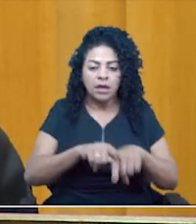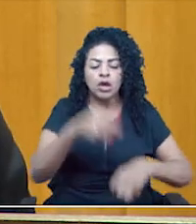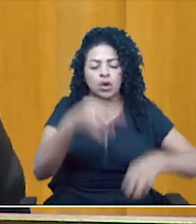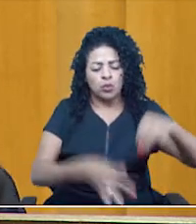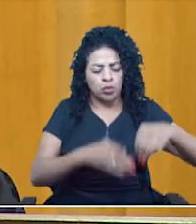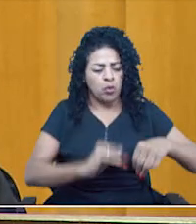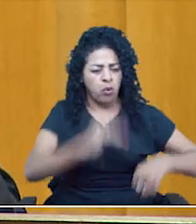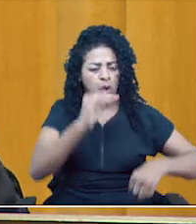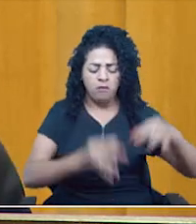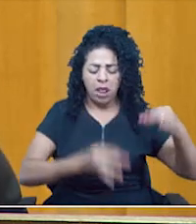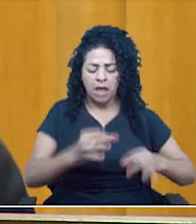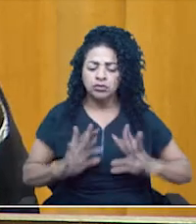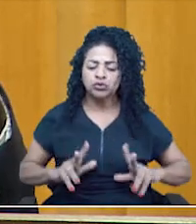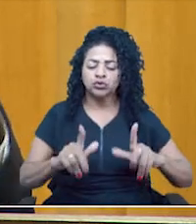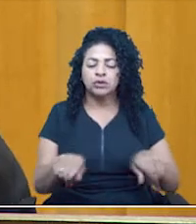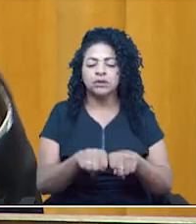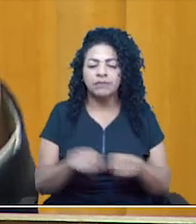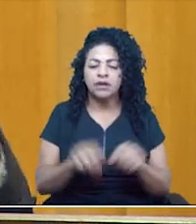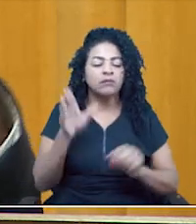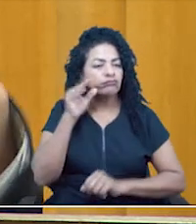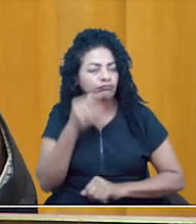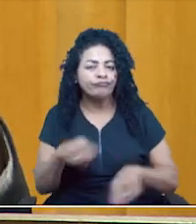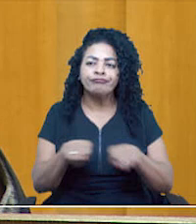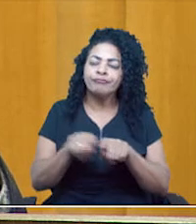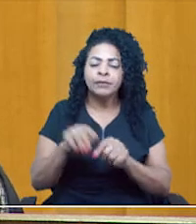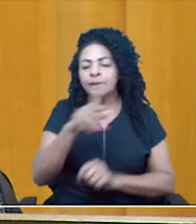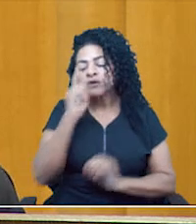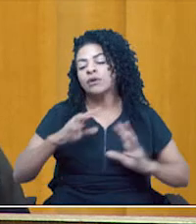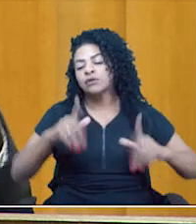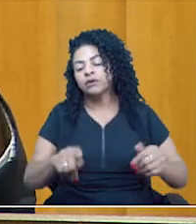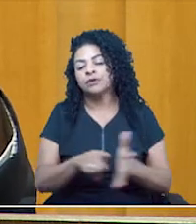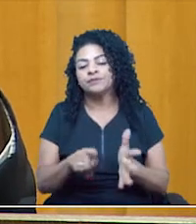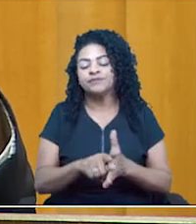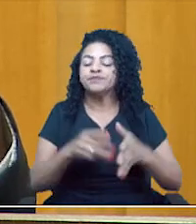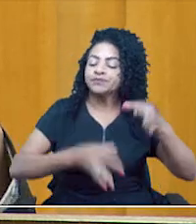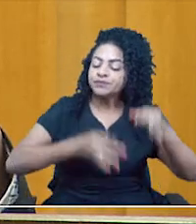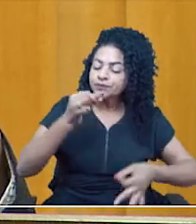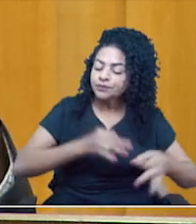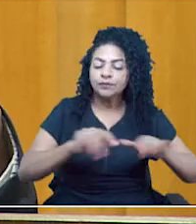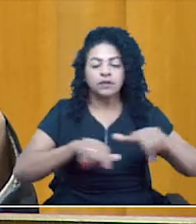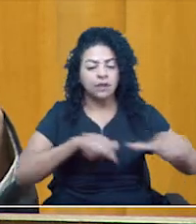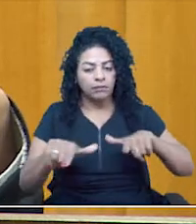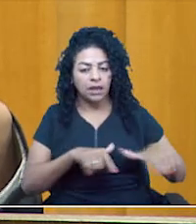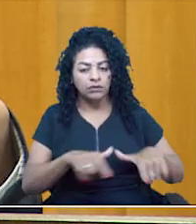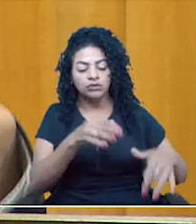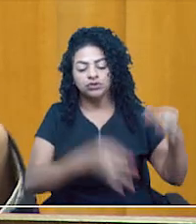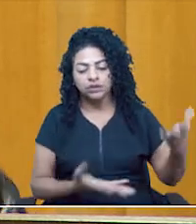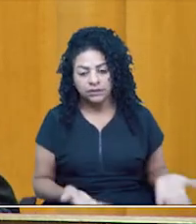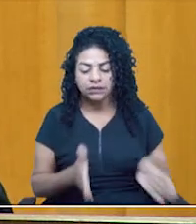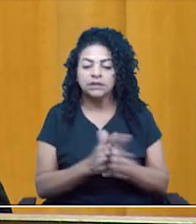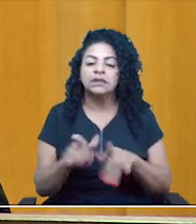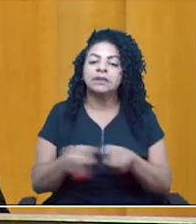para os seus processos de trabalho e a forma de condução da prestação de serviço público de justiça com as lentes de 10 anos e nem de 5